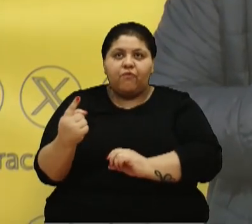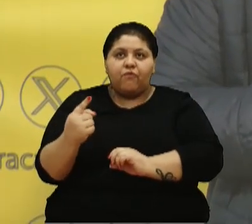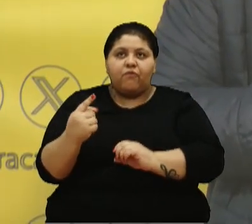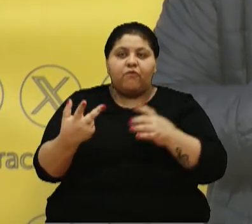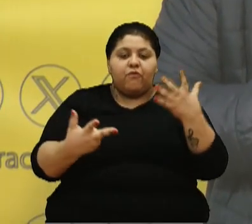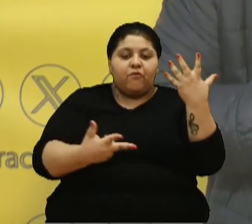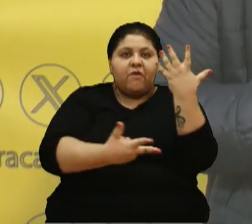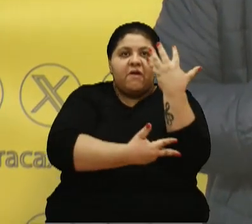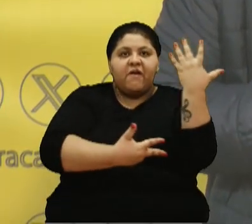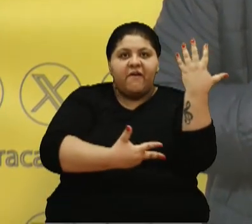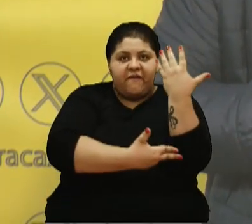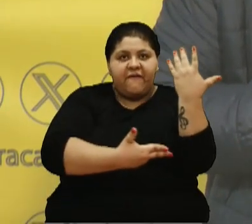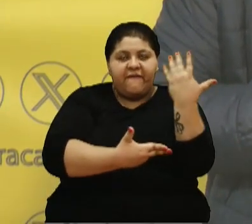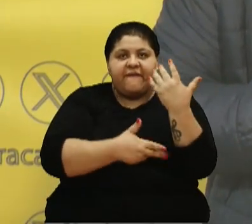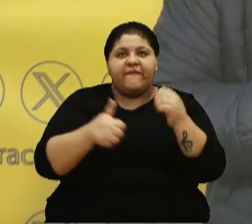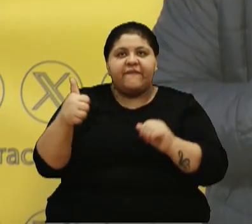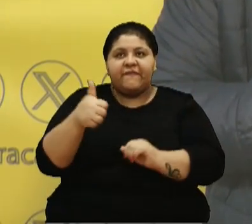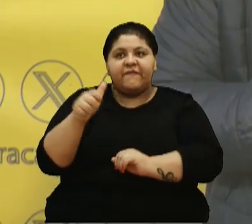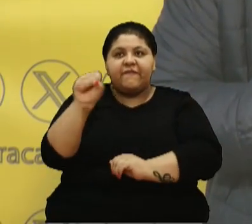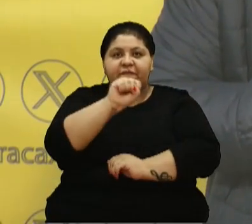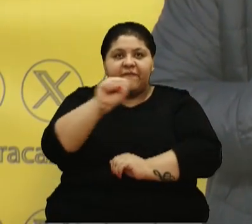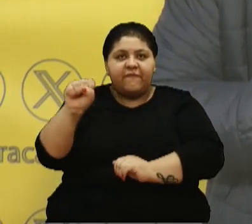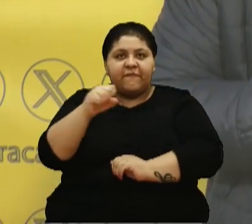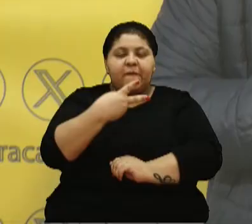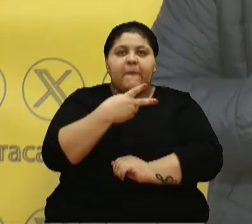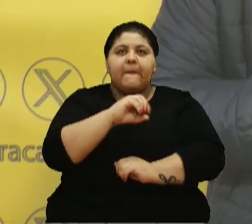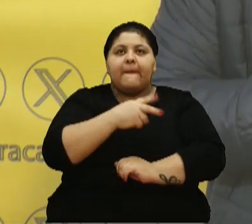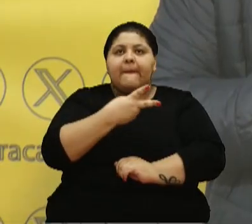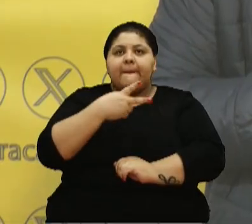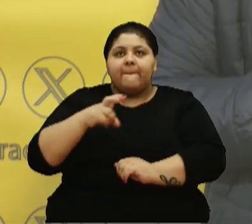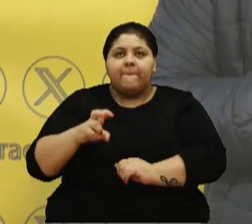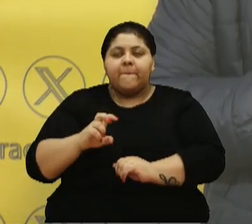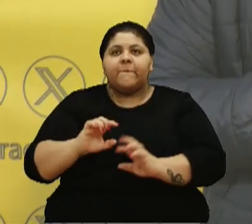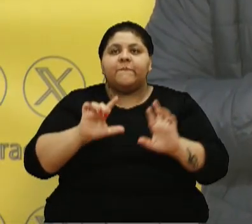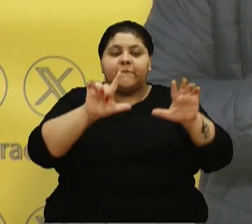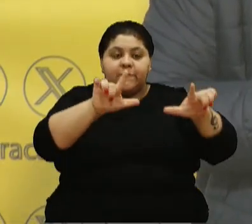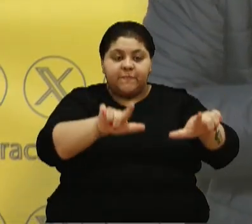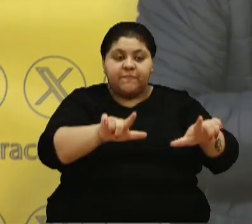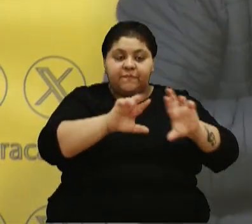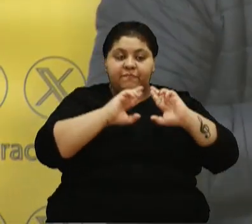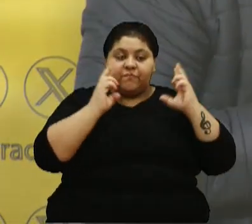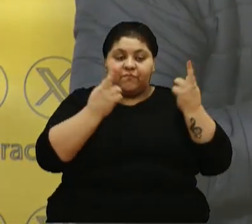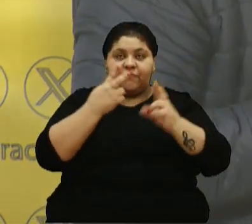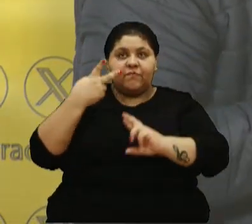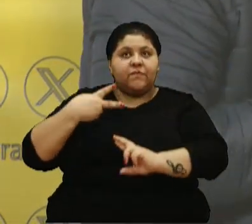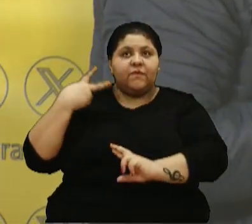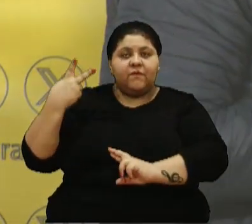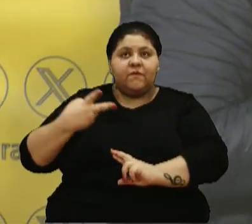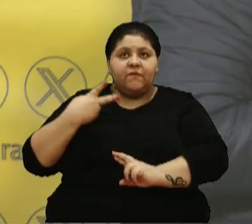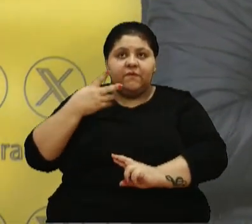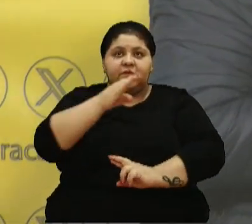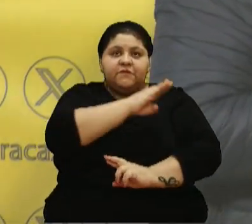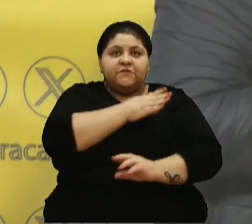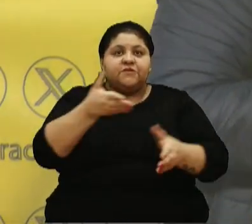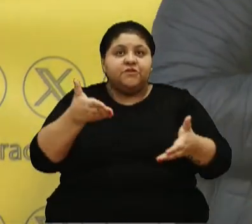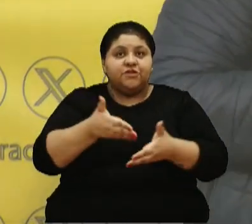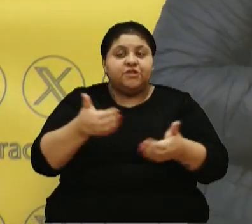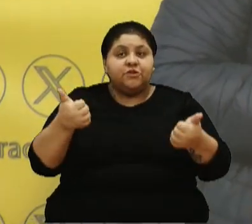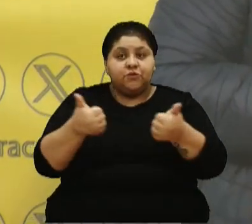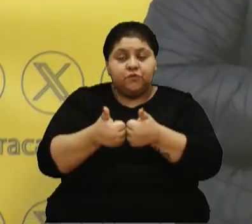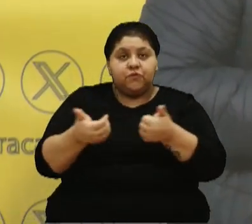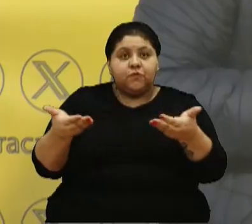de árvores nesse primeiro semestre de 2025. No espaço do grande expediente, o vereador Capitão Ramon, que já está aqui ao meu